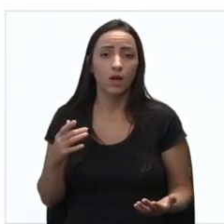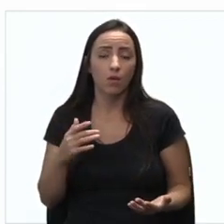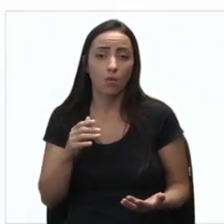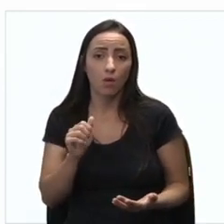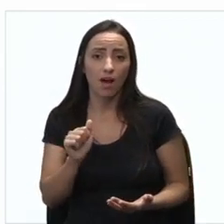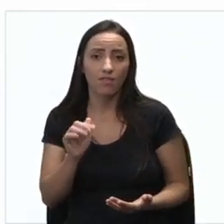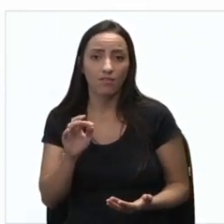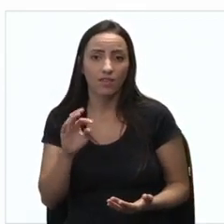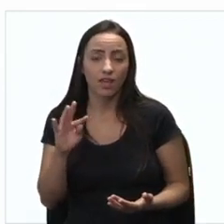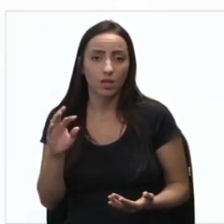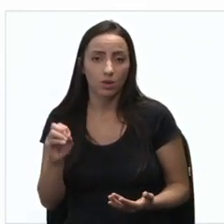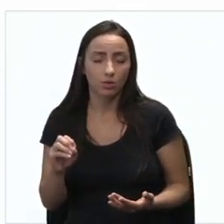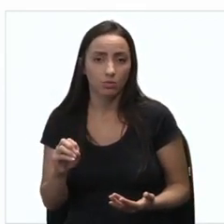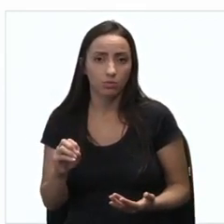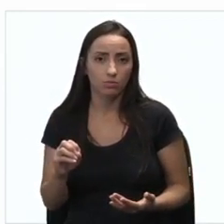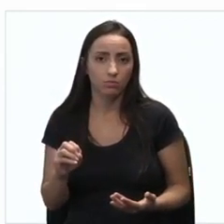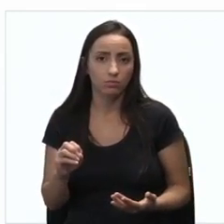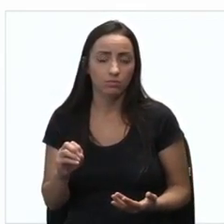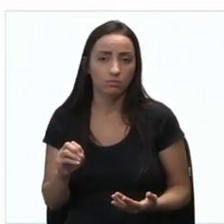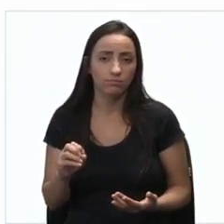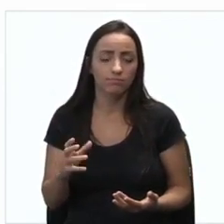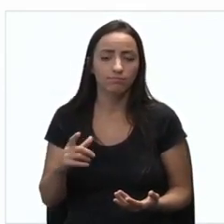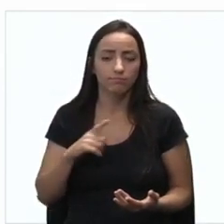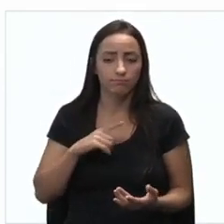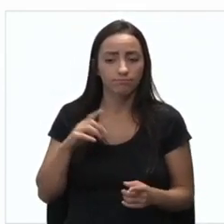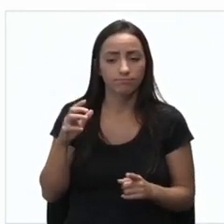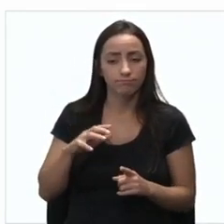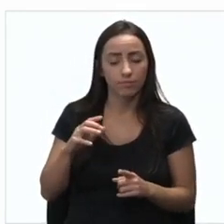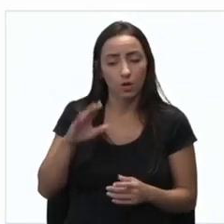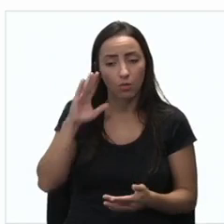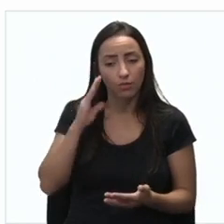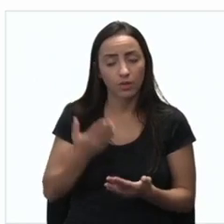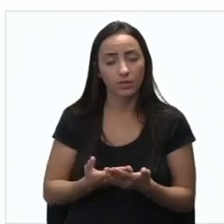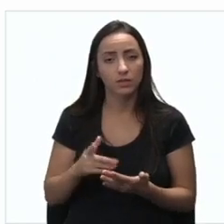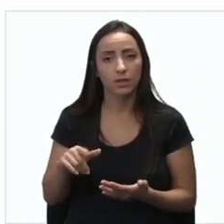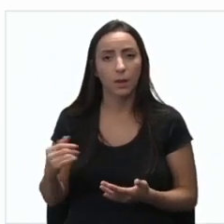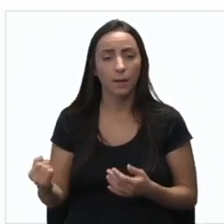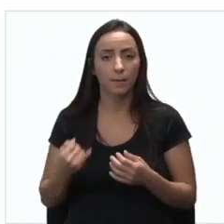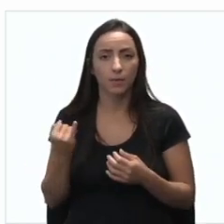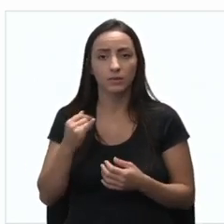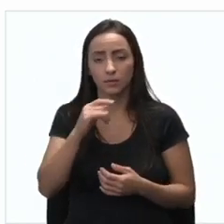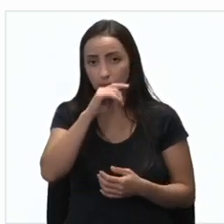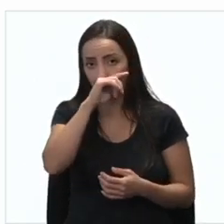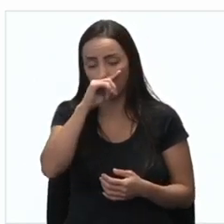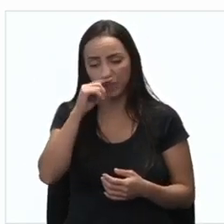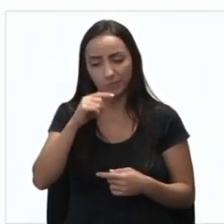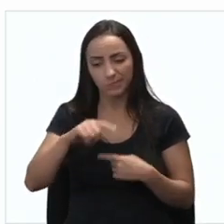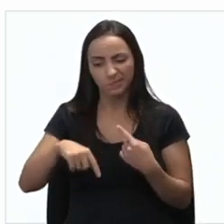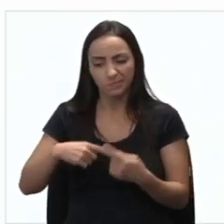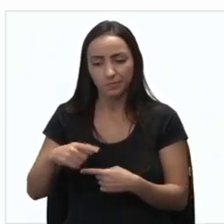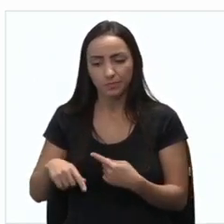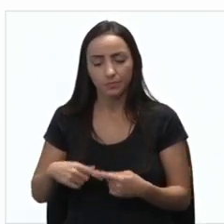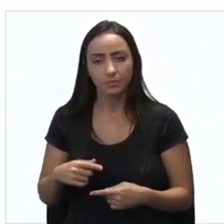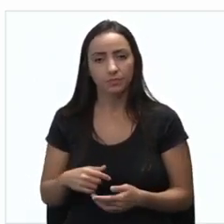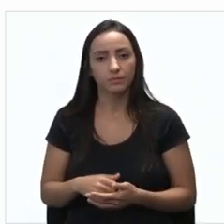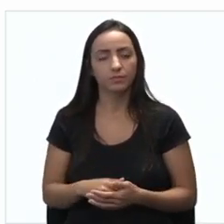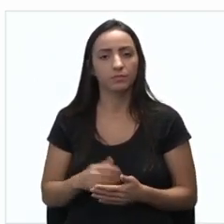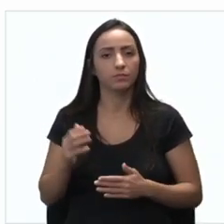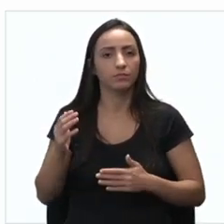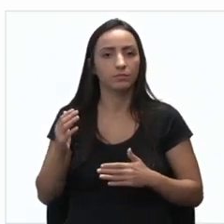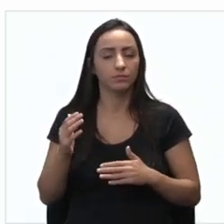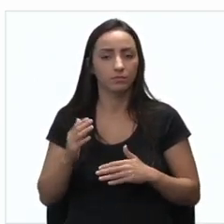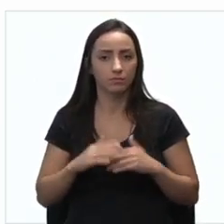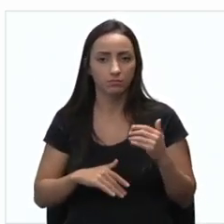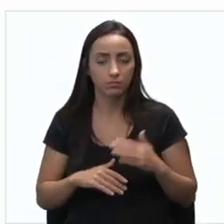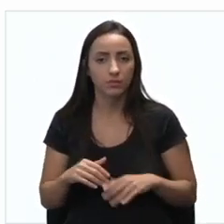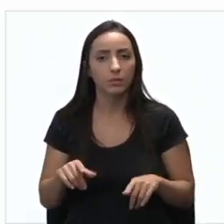afeta, certo? Então, essa confiança, ela é importante nos relacionamentos profissionais,